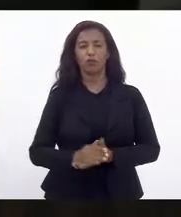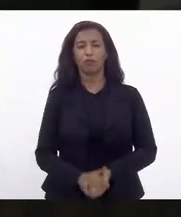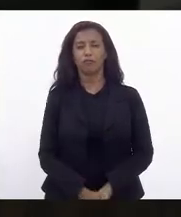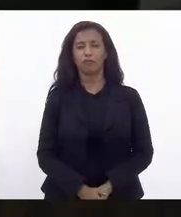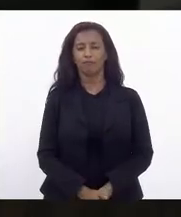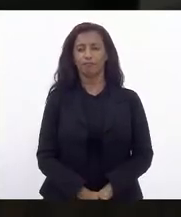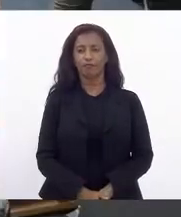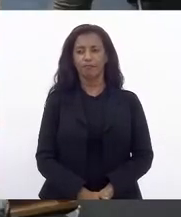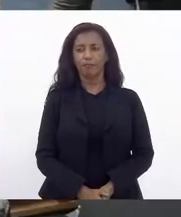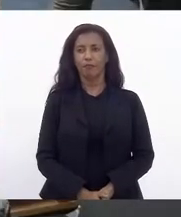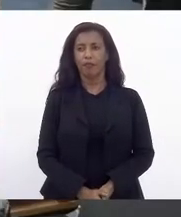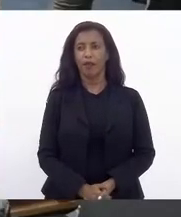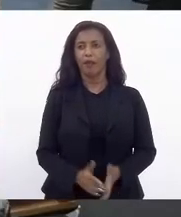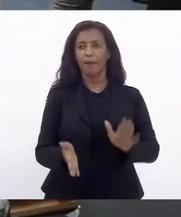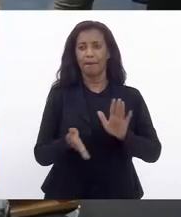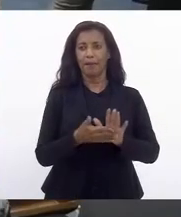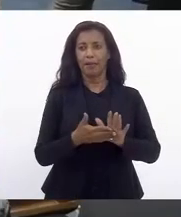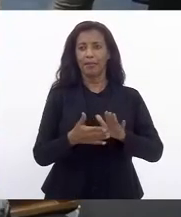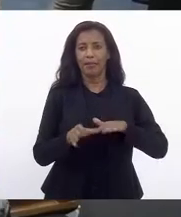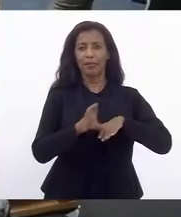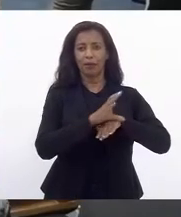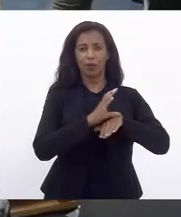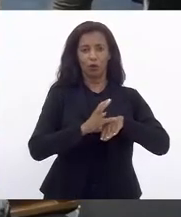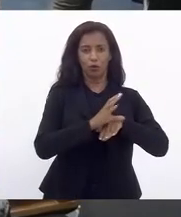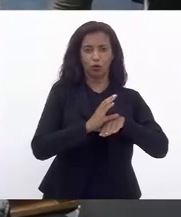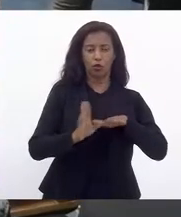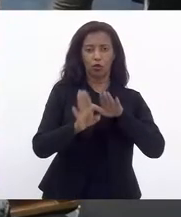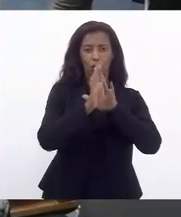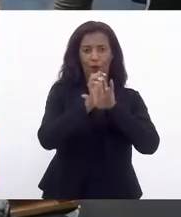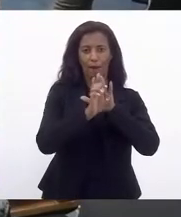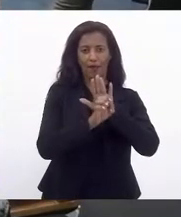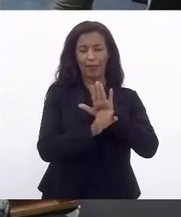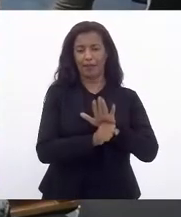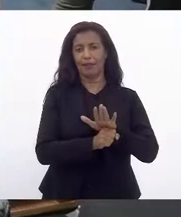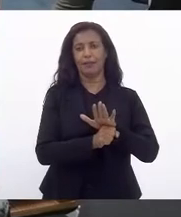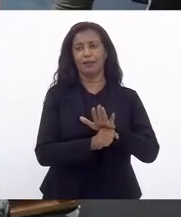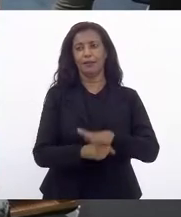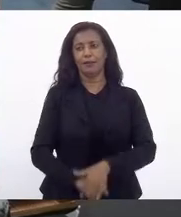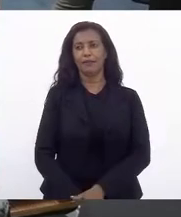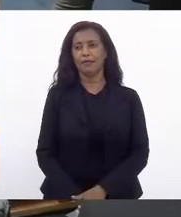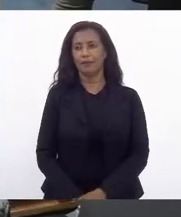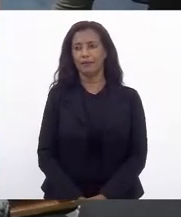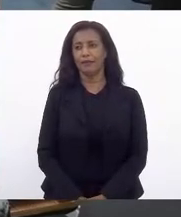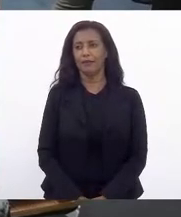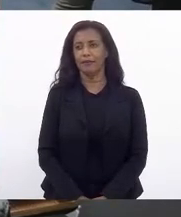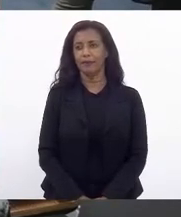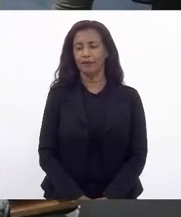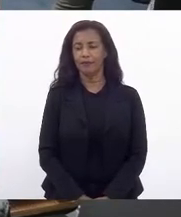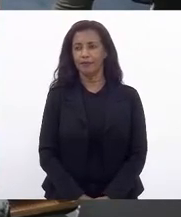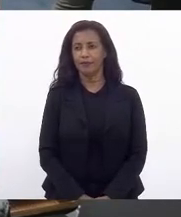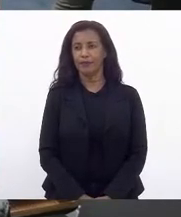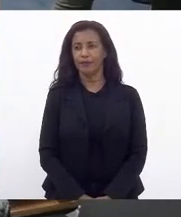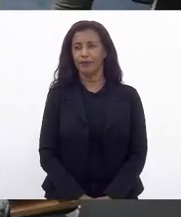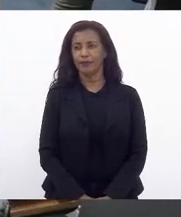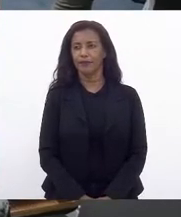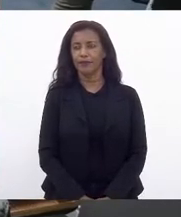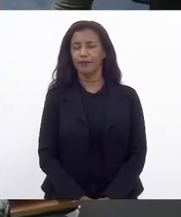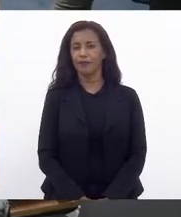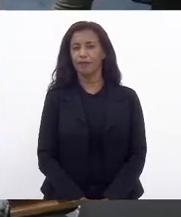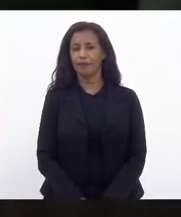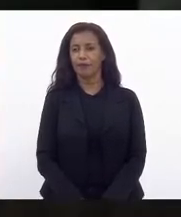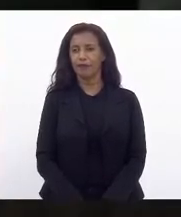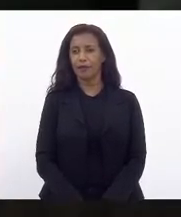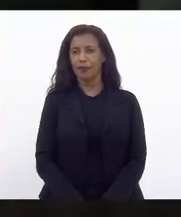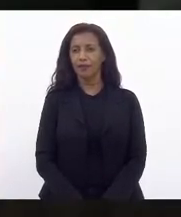Pacheco. Parecer pela constitucionalidade com emenda. Emendas. Podia saber qual é a emenda, presidente? Já